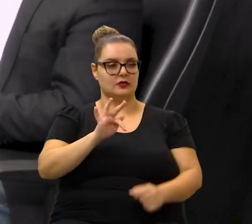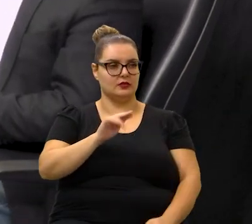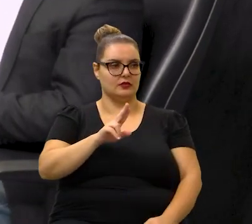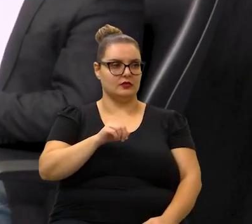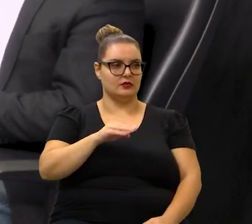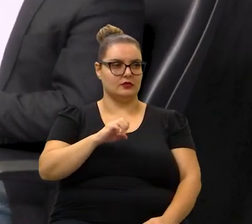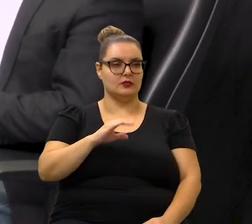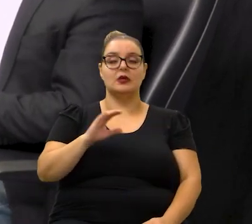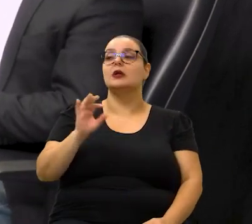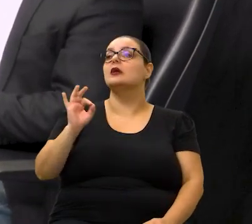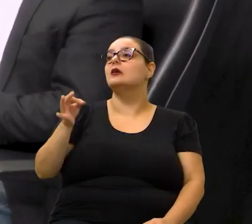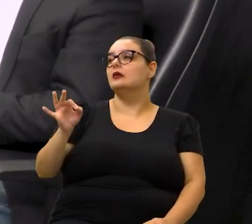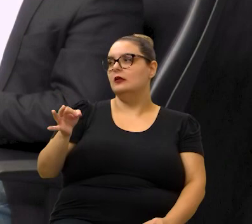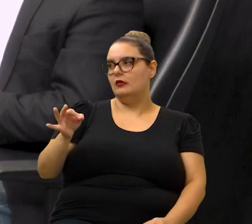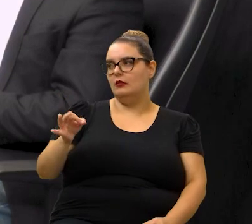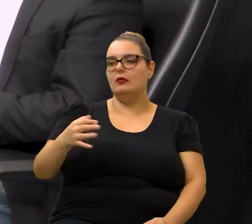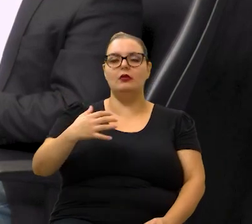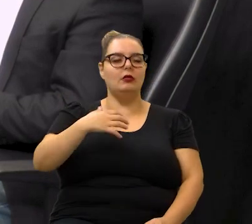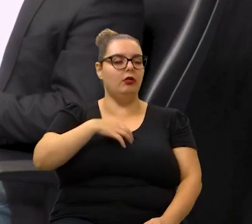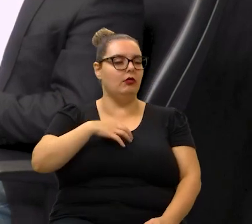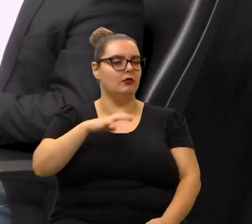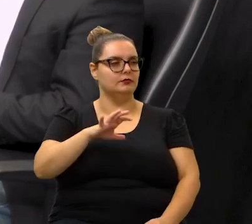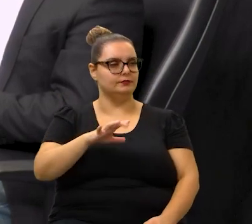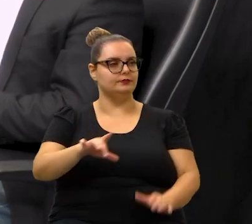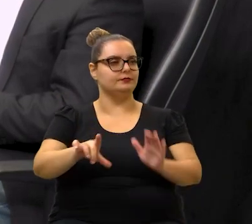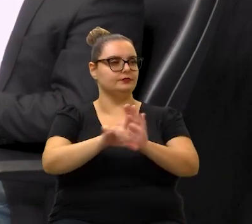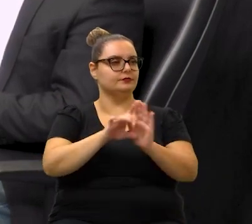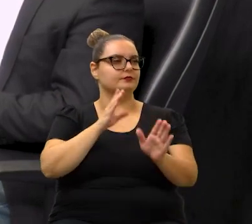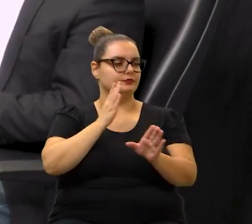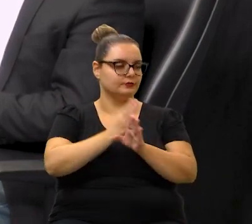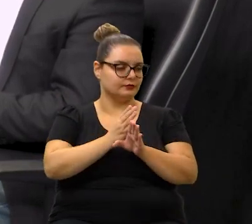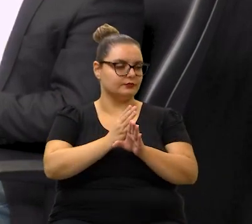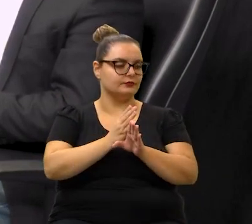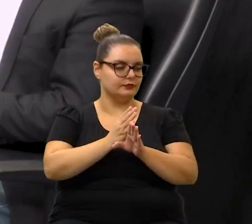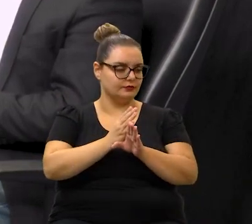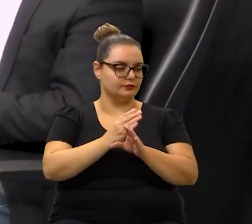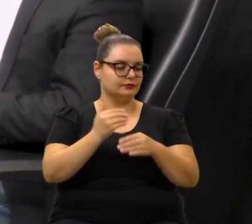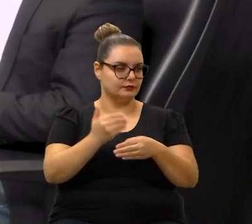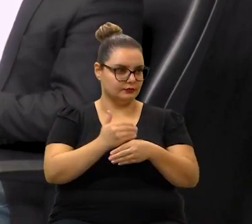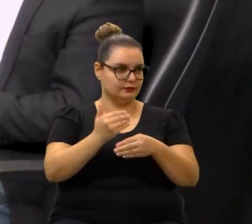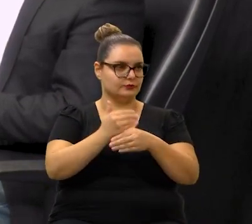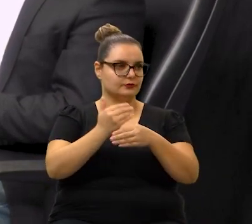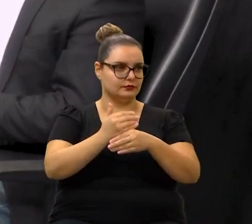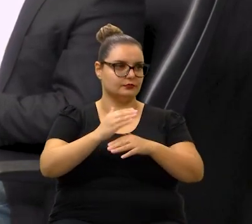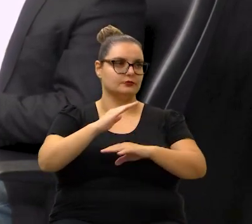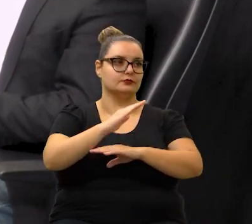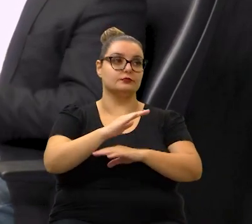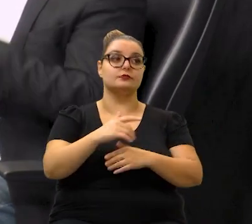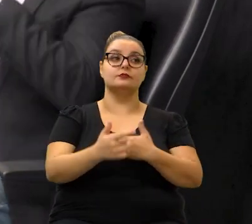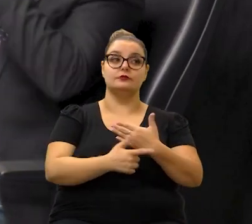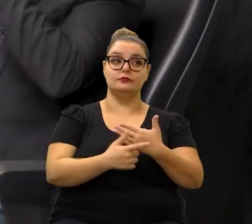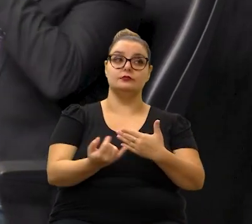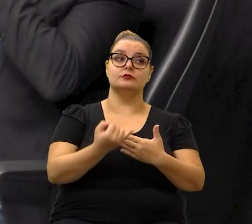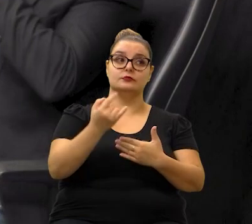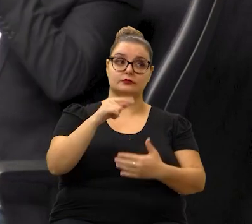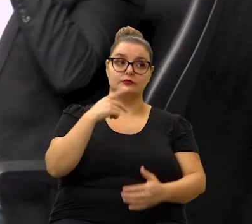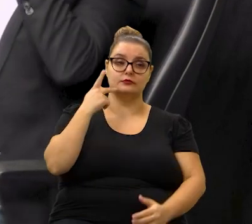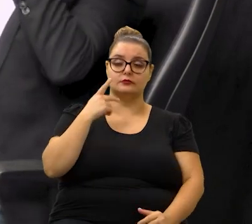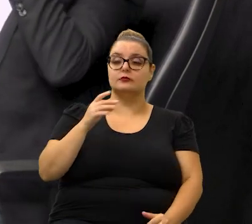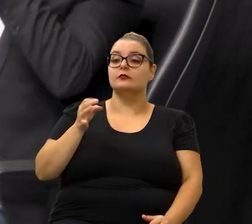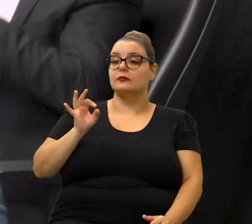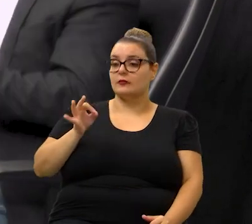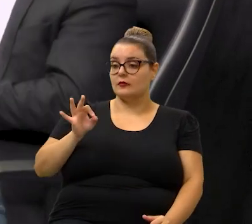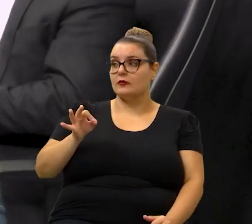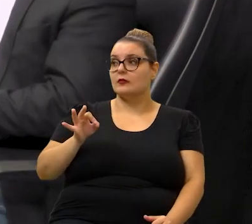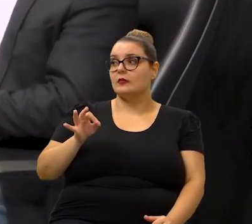Fumec né porque foi a maneira legal que se encontrou para a construção e a Câmara teve um papel fundamental né Vereador